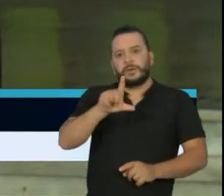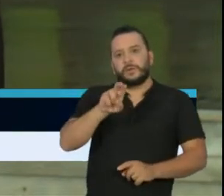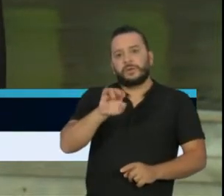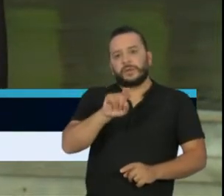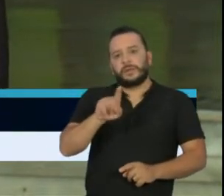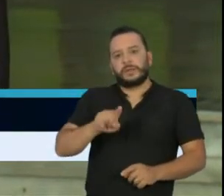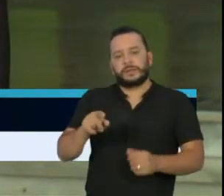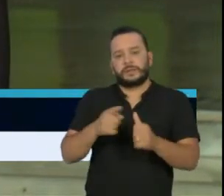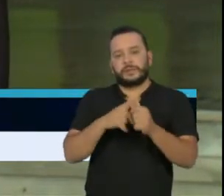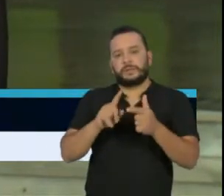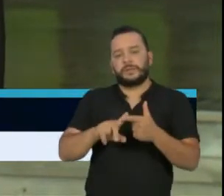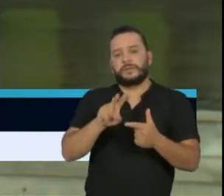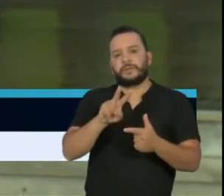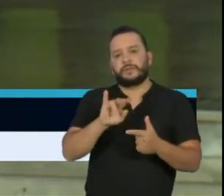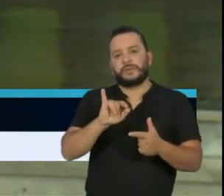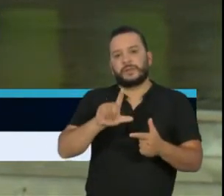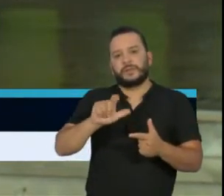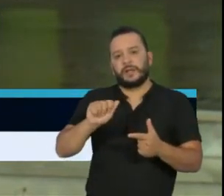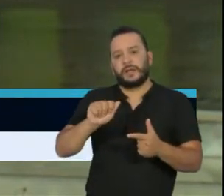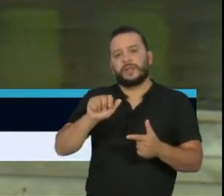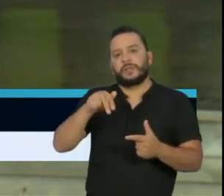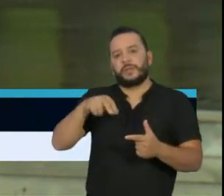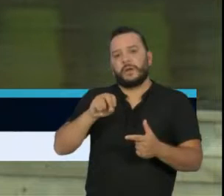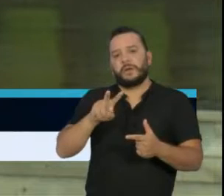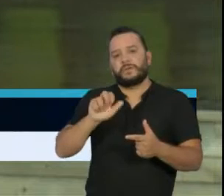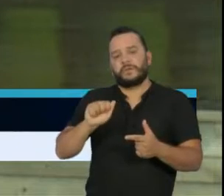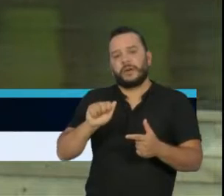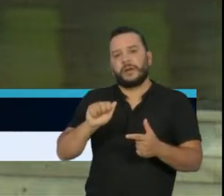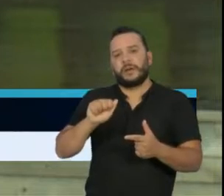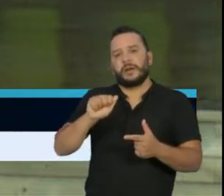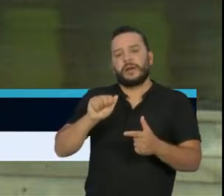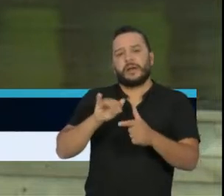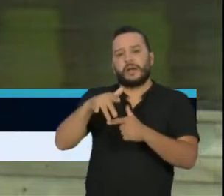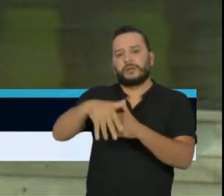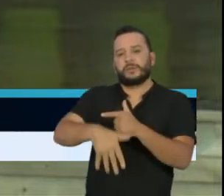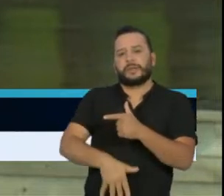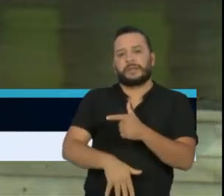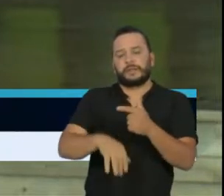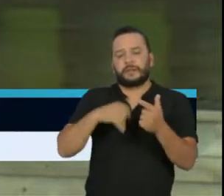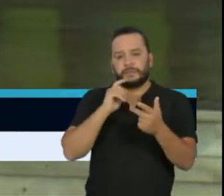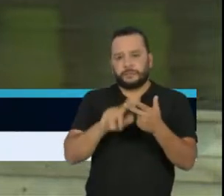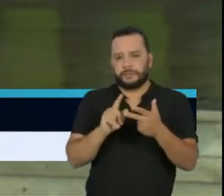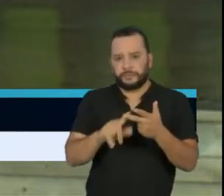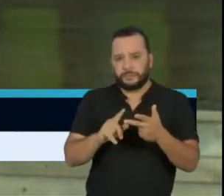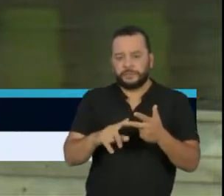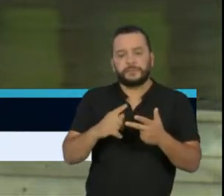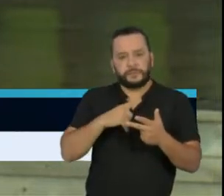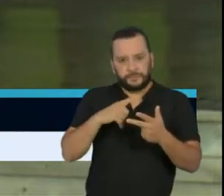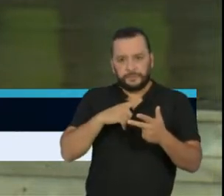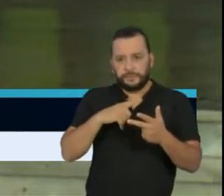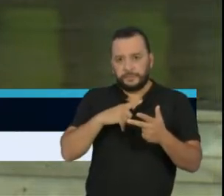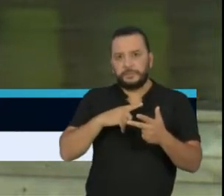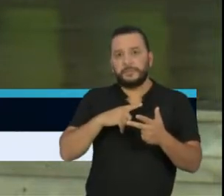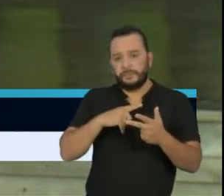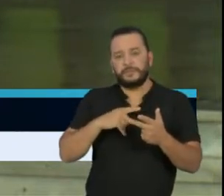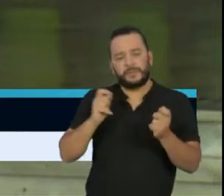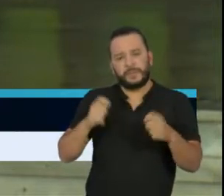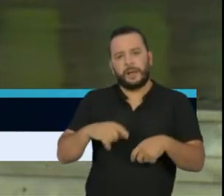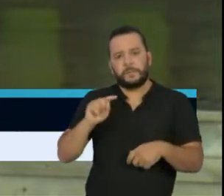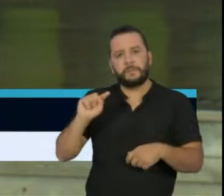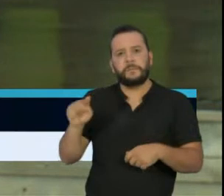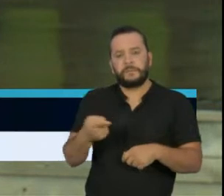da Vila Nova Cachoeirinha. Já temos também, se for o caso, a possibilidade de adquirir 1.000 gavetas